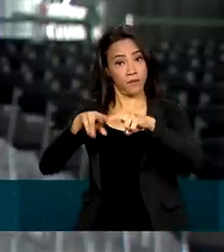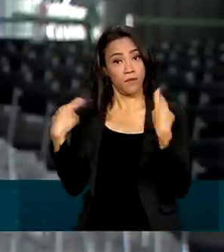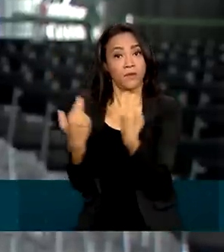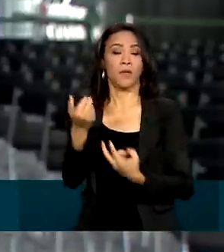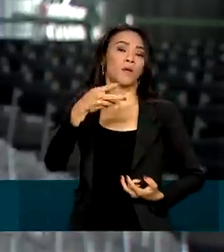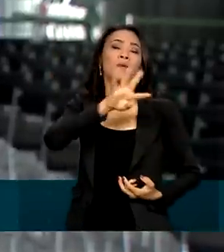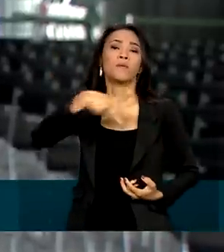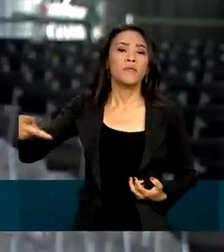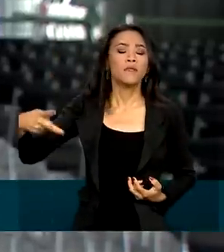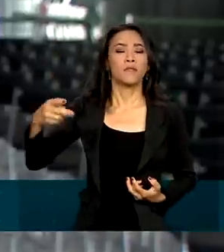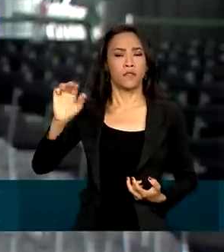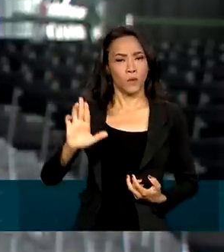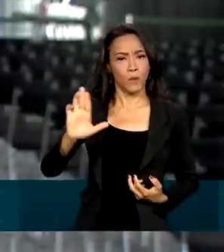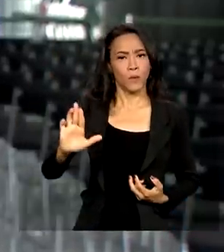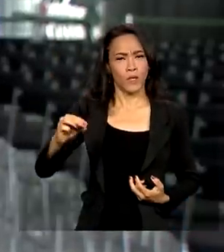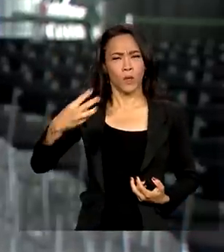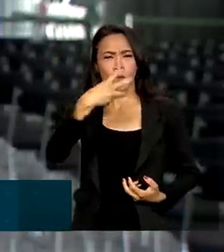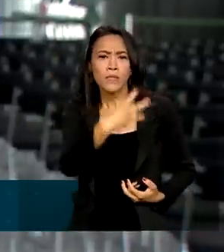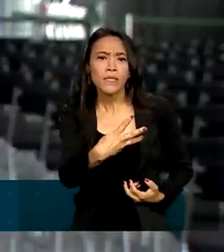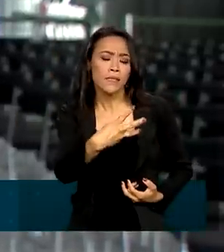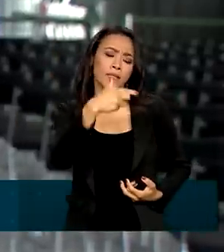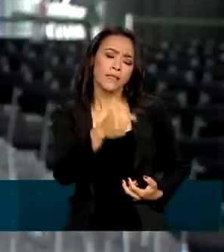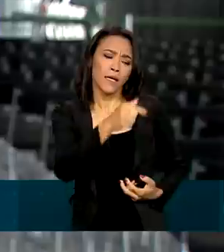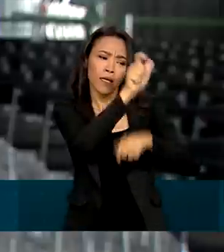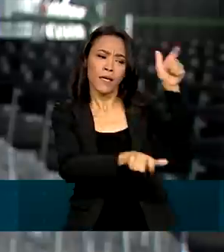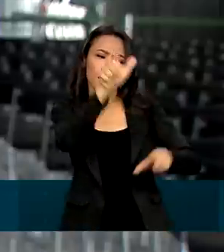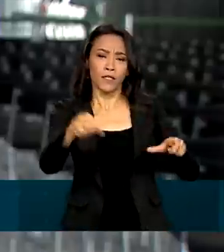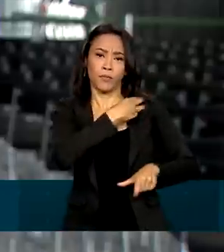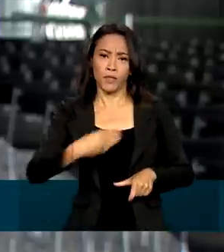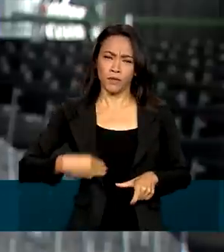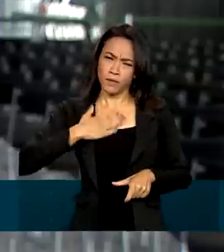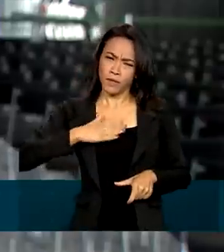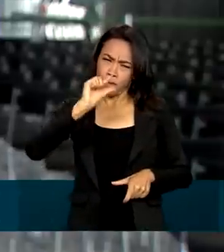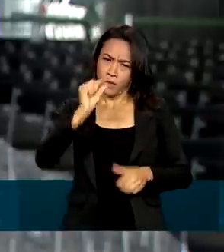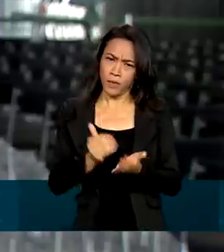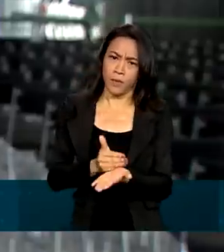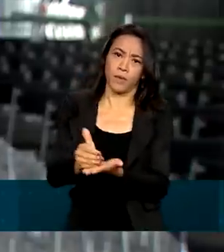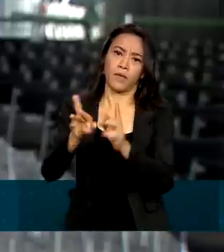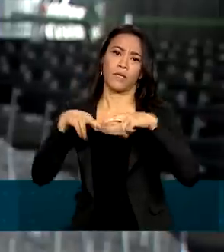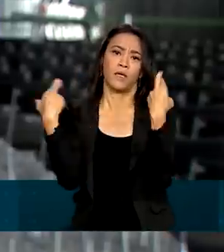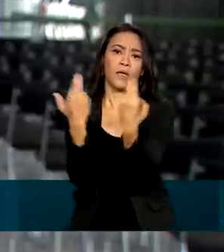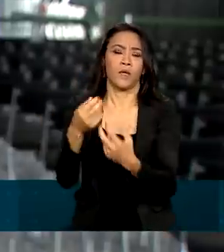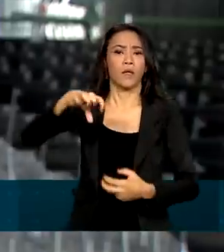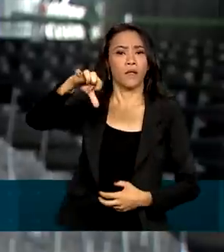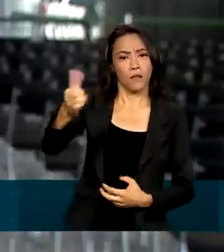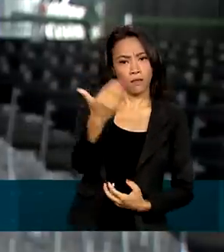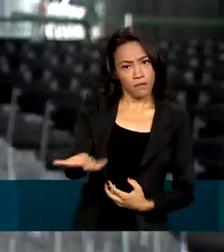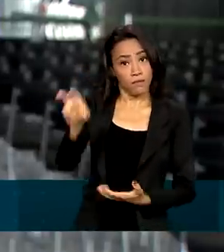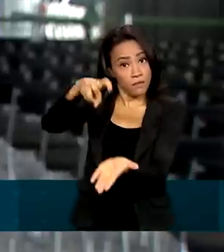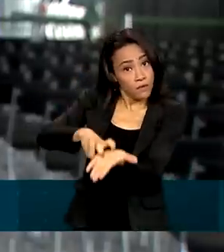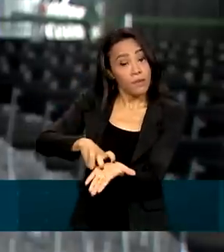Lula com os 37 ministros começa daqui a pouco no Palácio do Planalto às 9:30 da manhã né uma grande